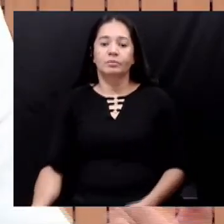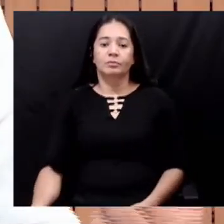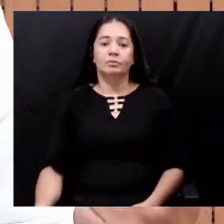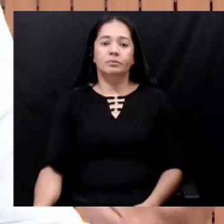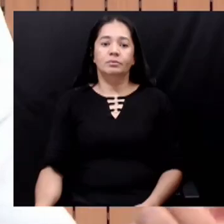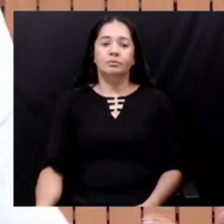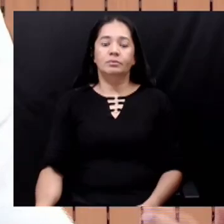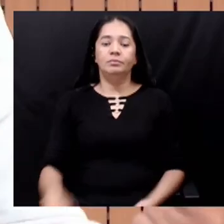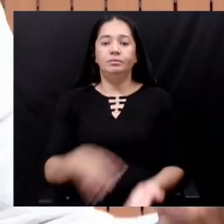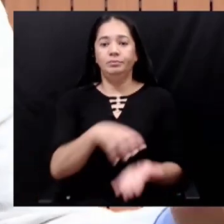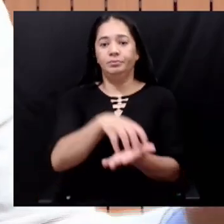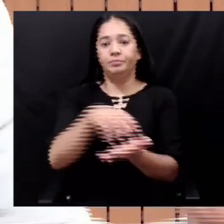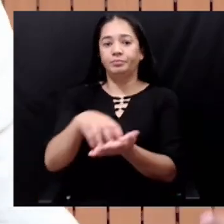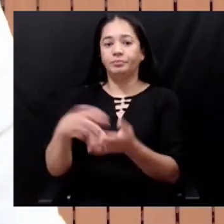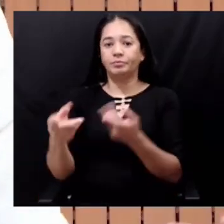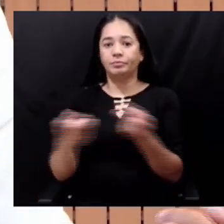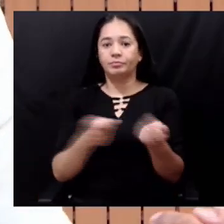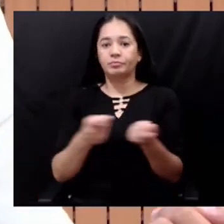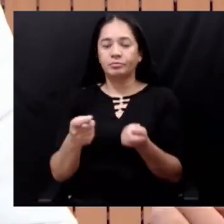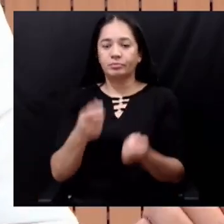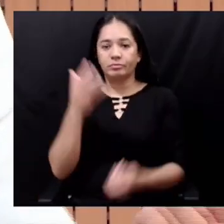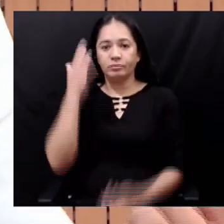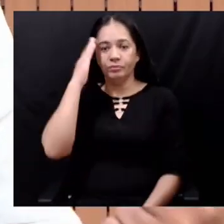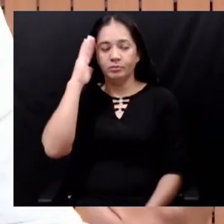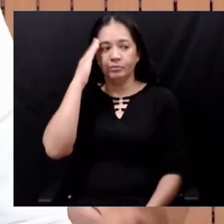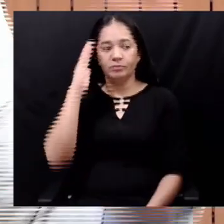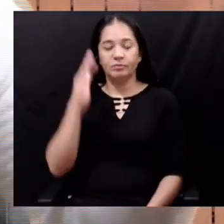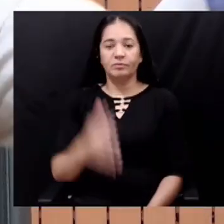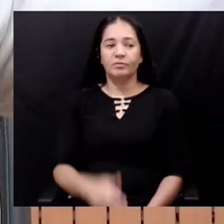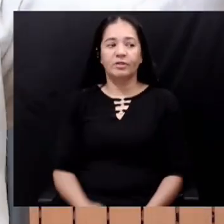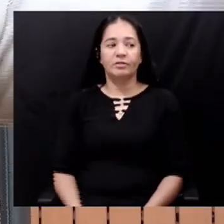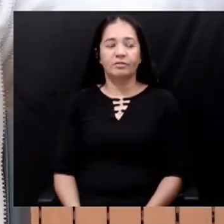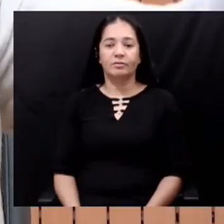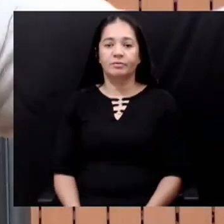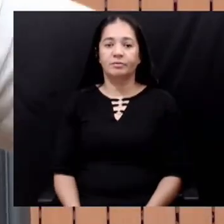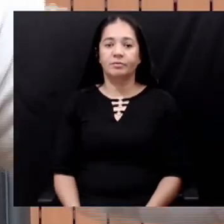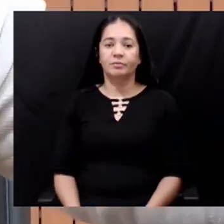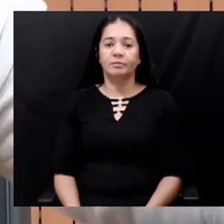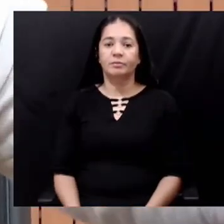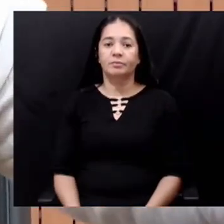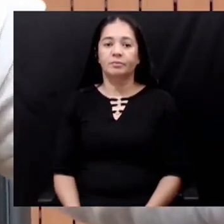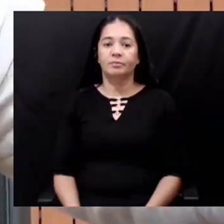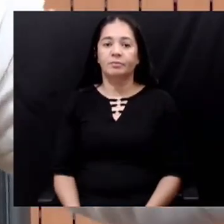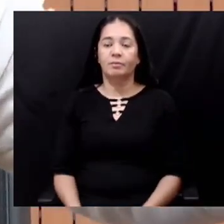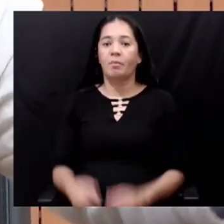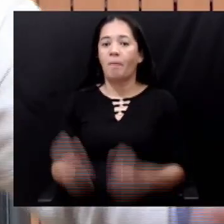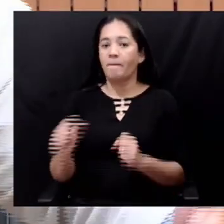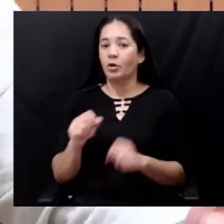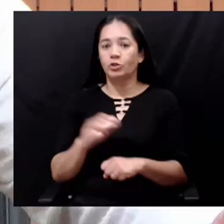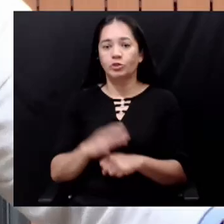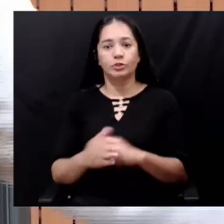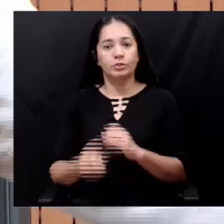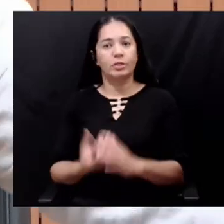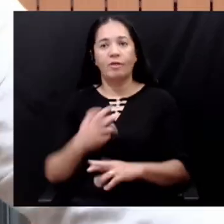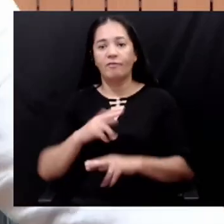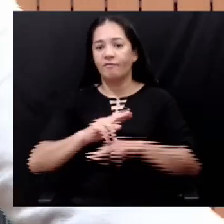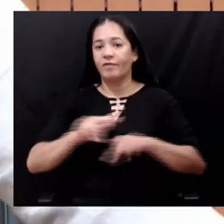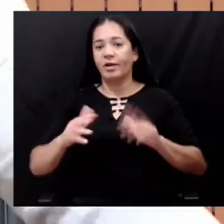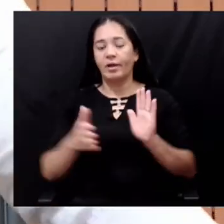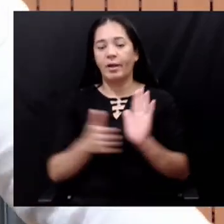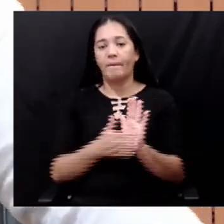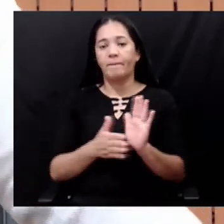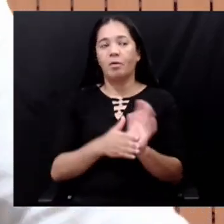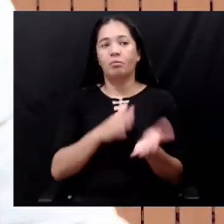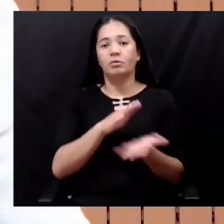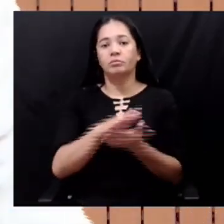controle entendam e admitam, né? A gente pode criar várias propostas de distribuição, mas será